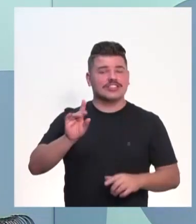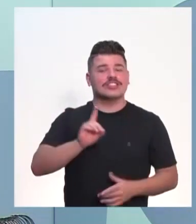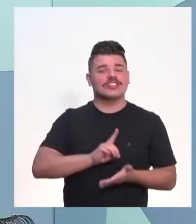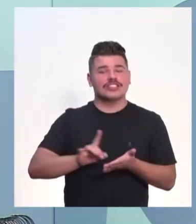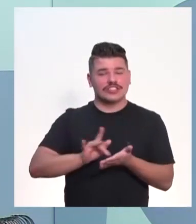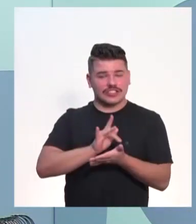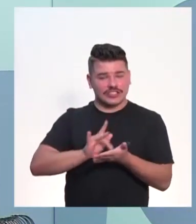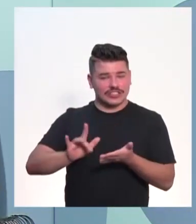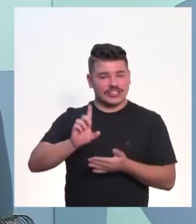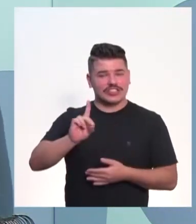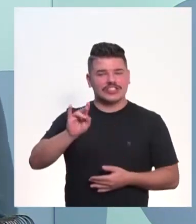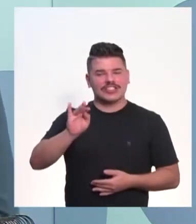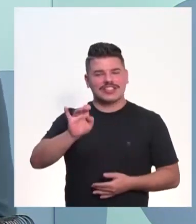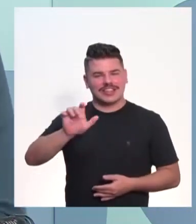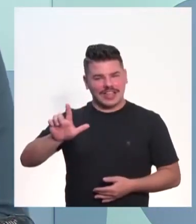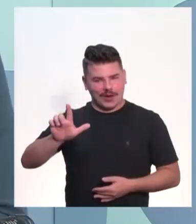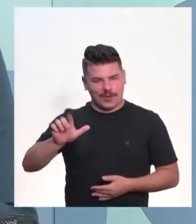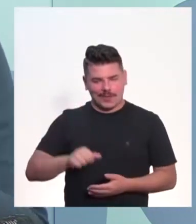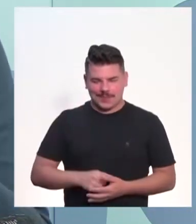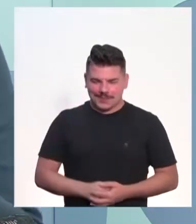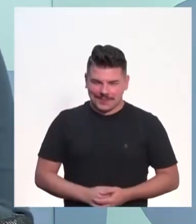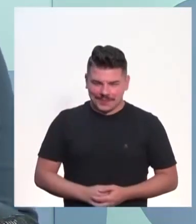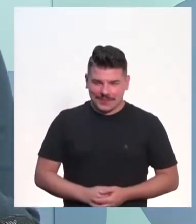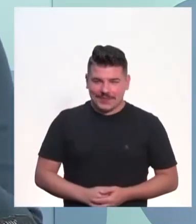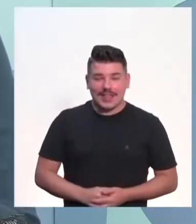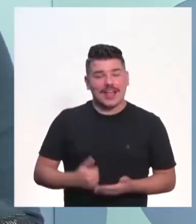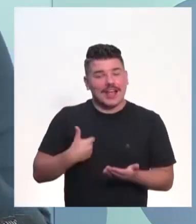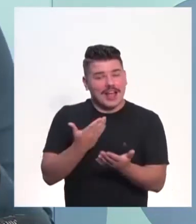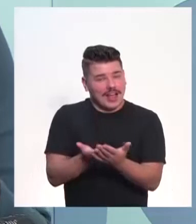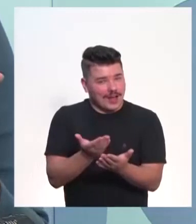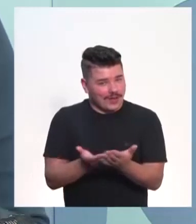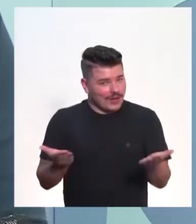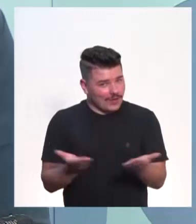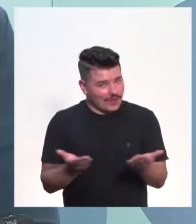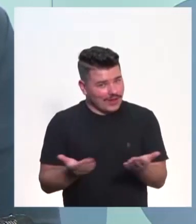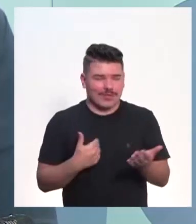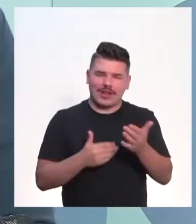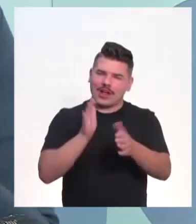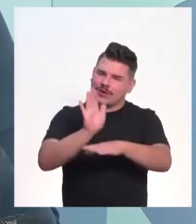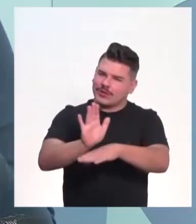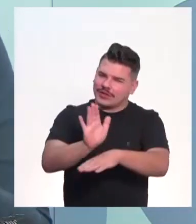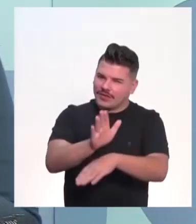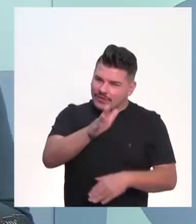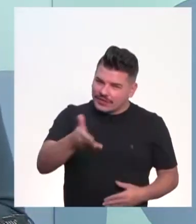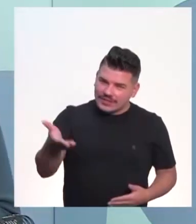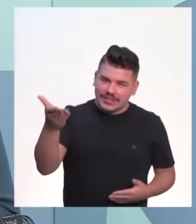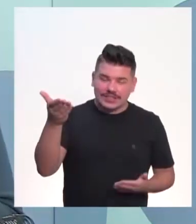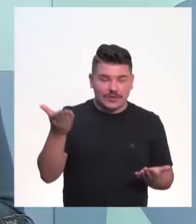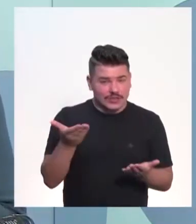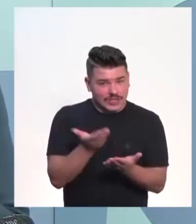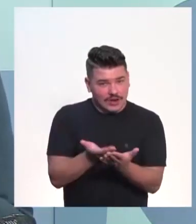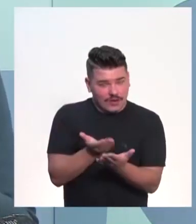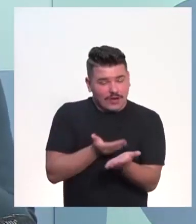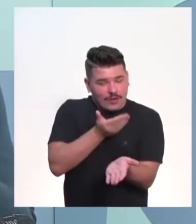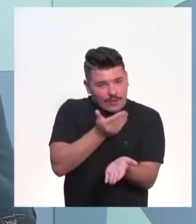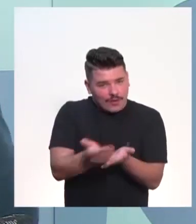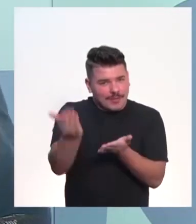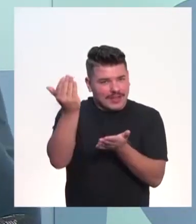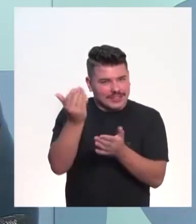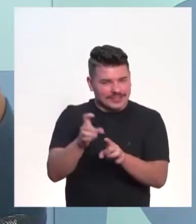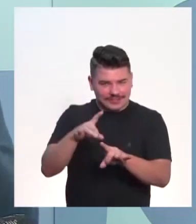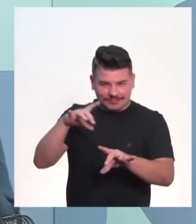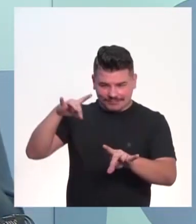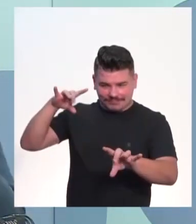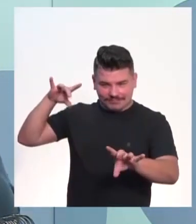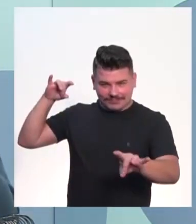foi pensada para auxiliar a gente nessa retomada. Hoje começam as nossas aulas à distância, então a